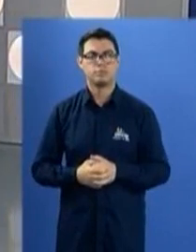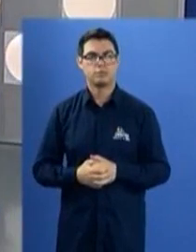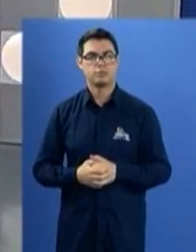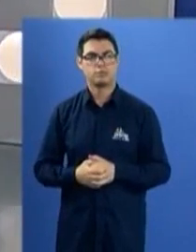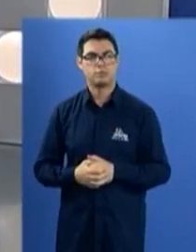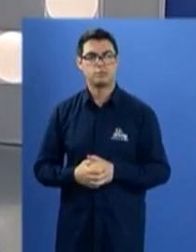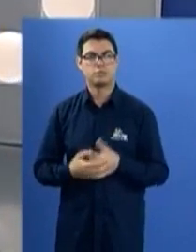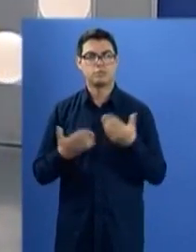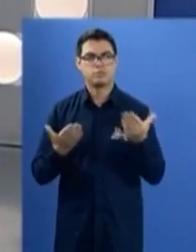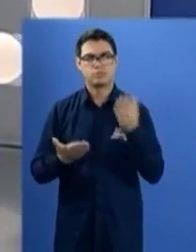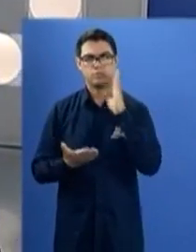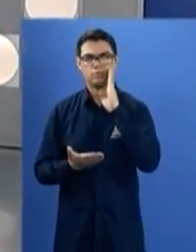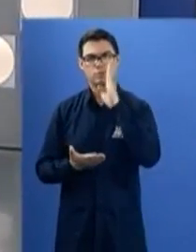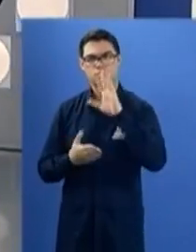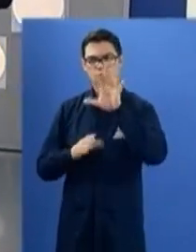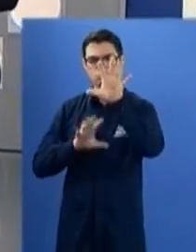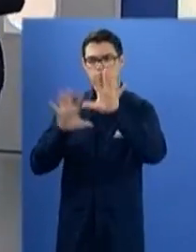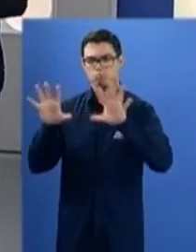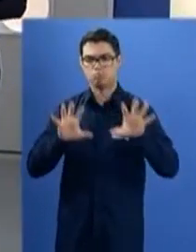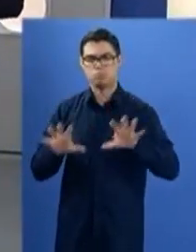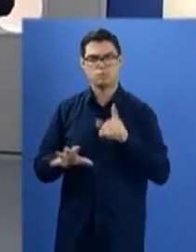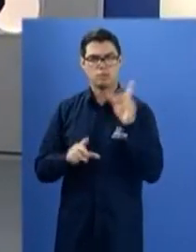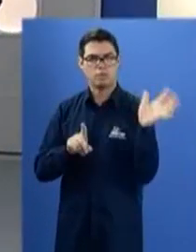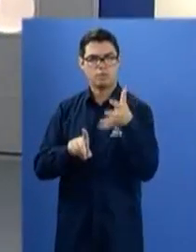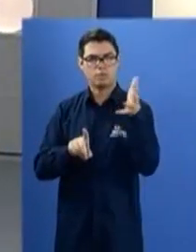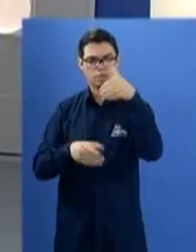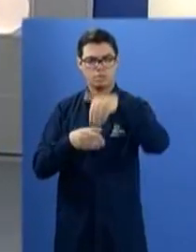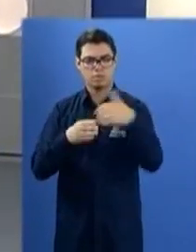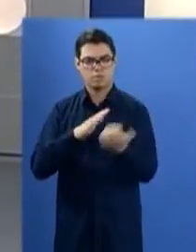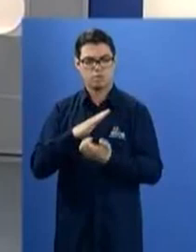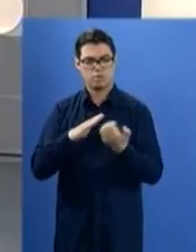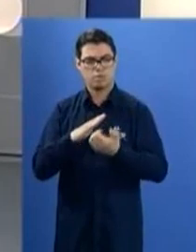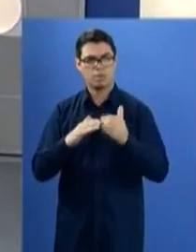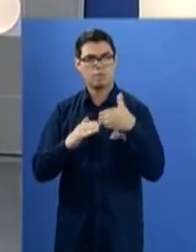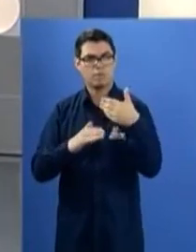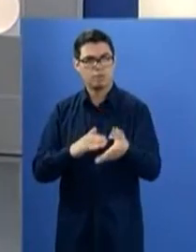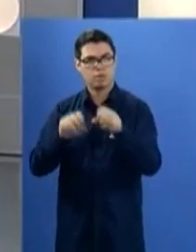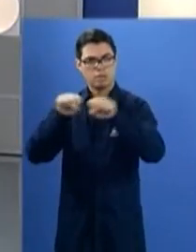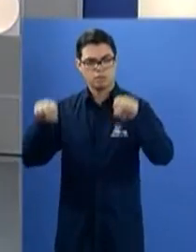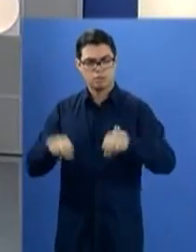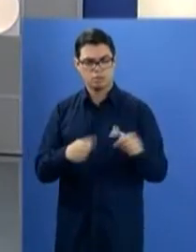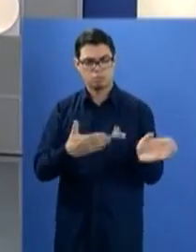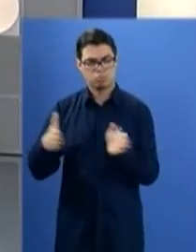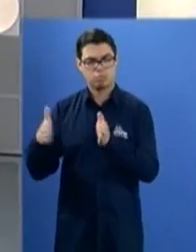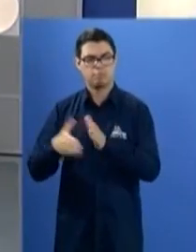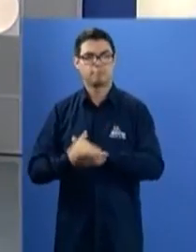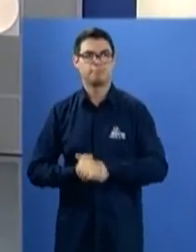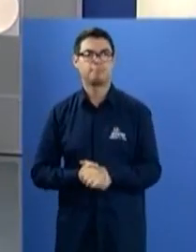Estes seriam os principais fatores externos que influenciam em um sistema de produção.